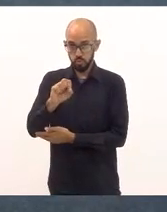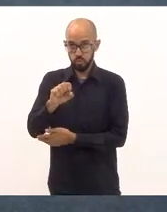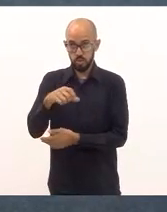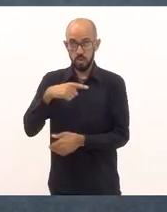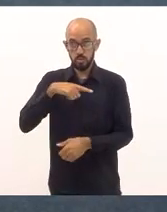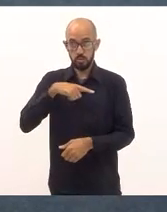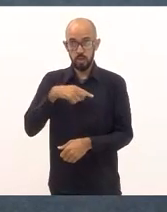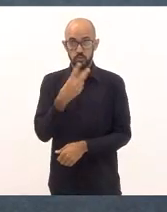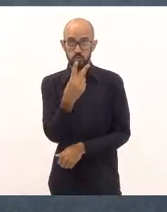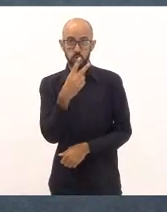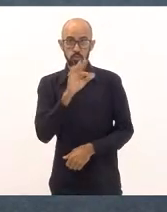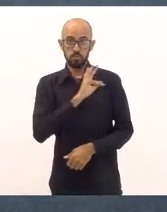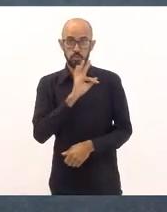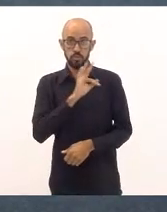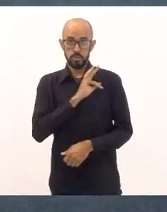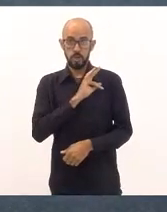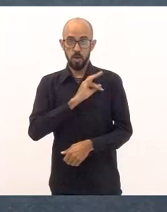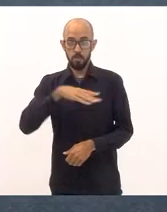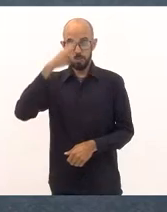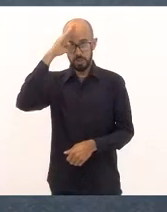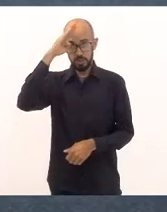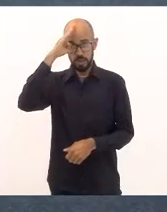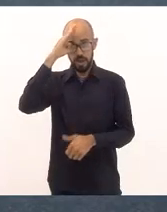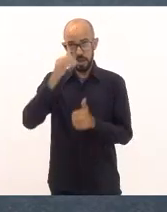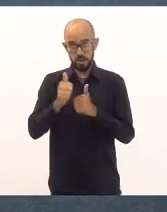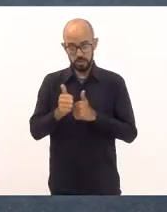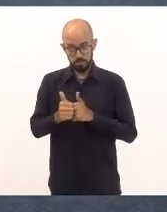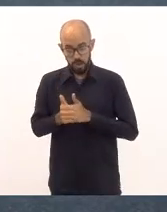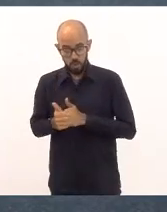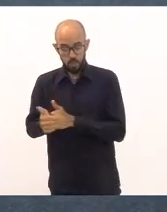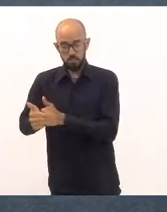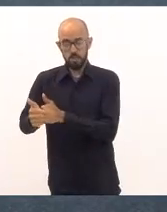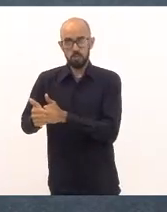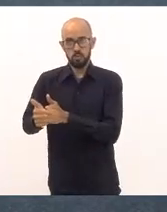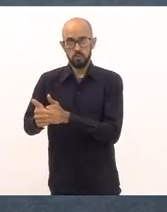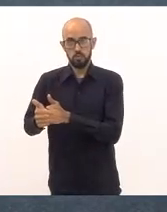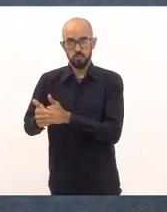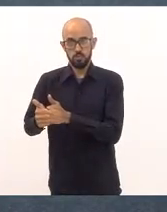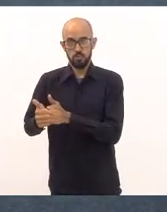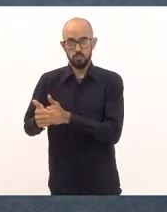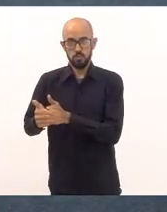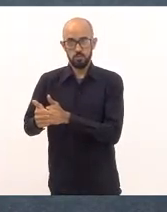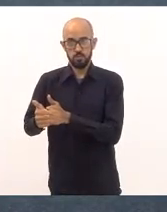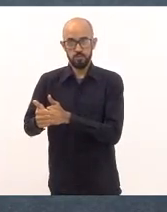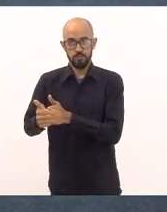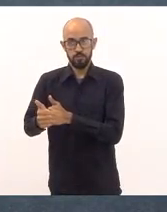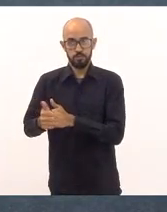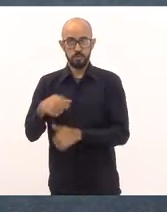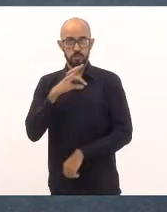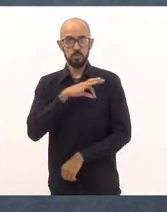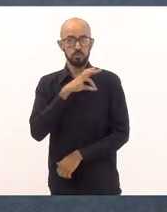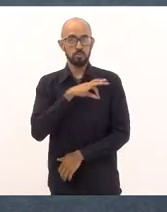policiais militares. Dois desses que ganhavam, que ganham, né,